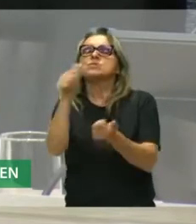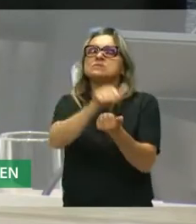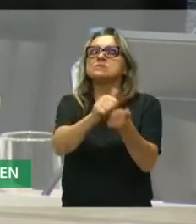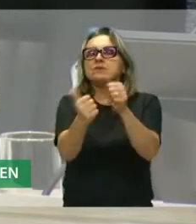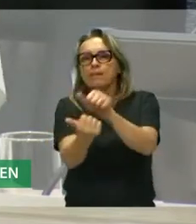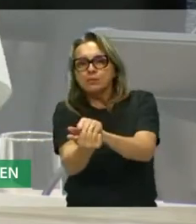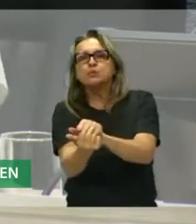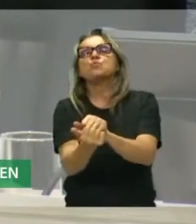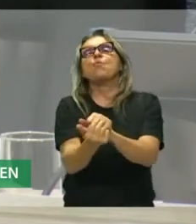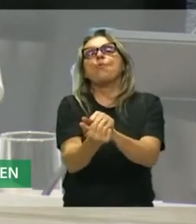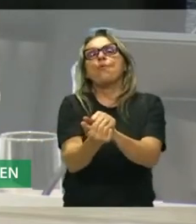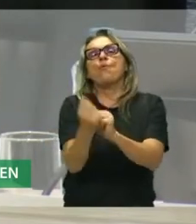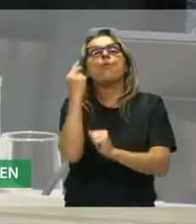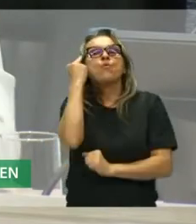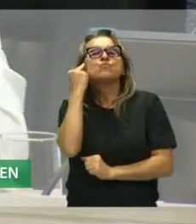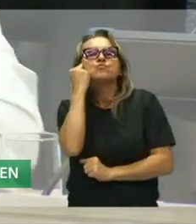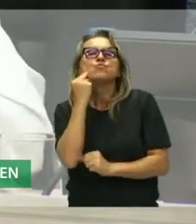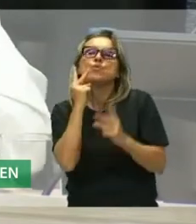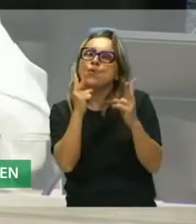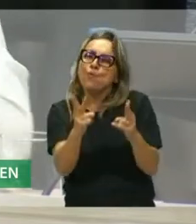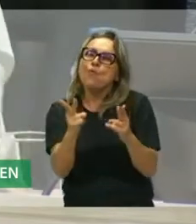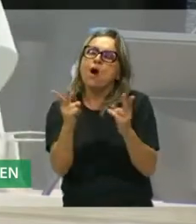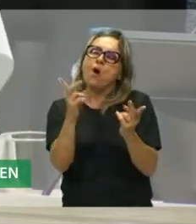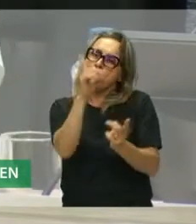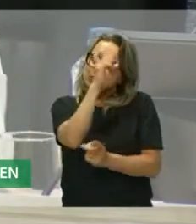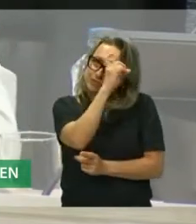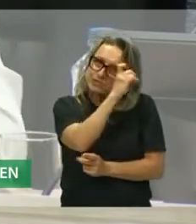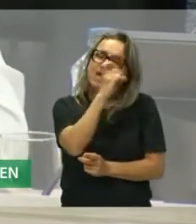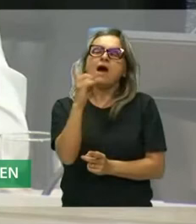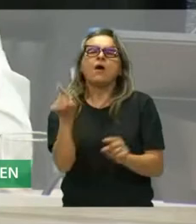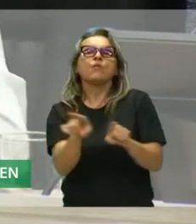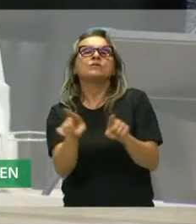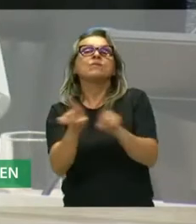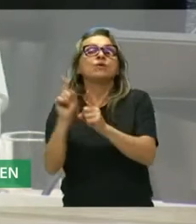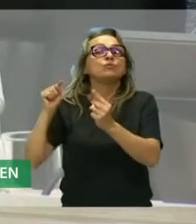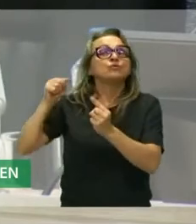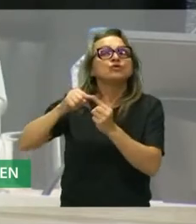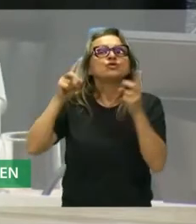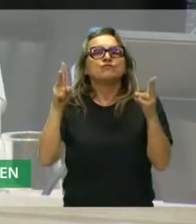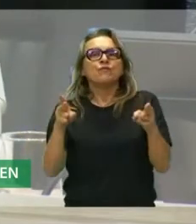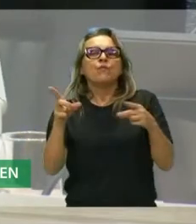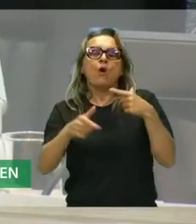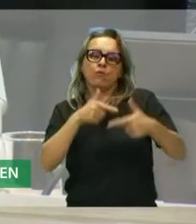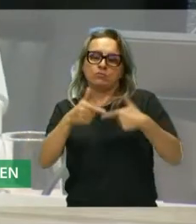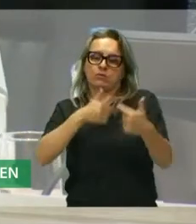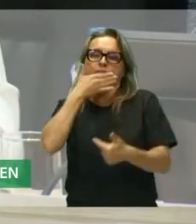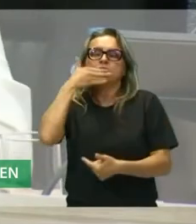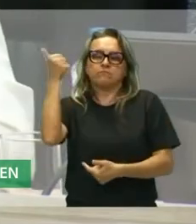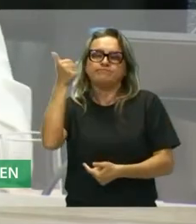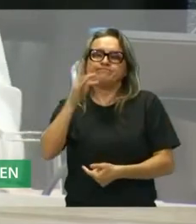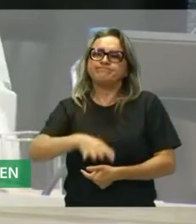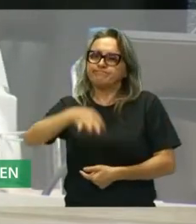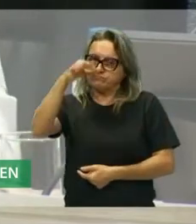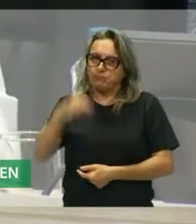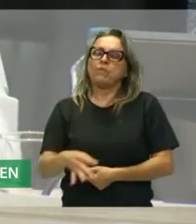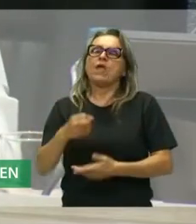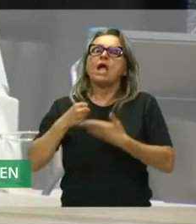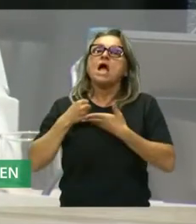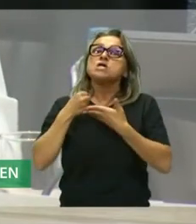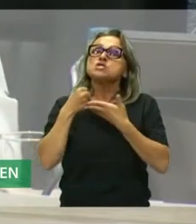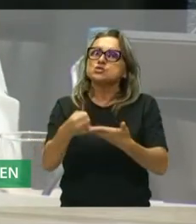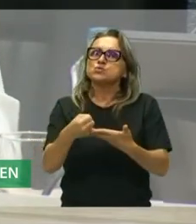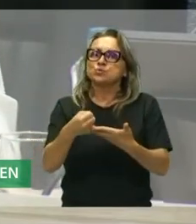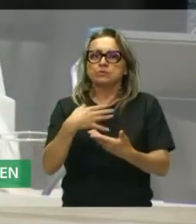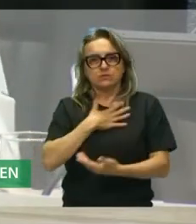instituição, tem os mesmos sonhos que a instituição, o mesmo ideal, e fica, o serviço melhora, de certa forma qualifica, até porque os